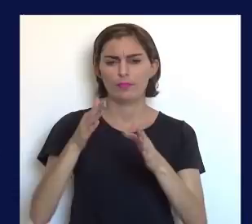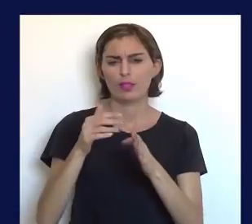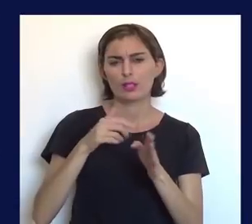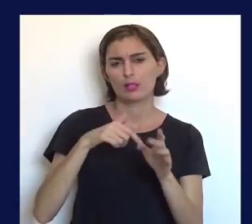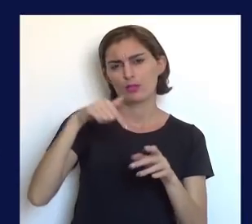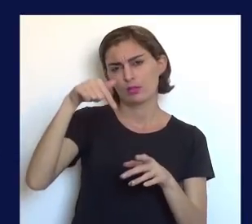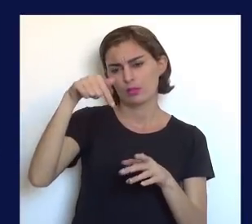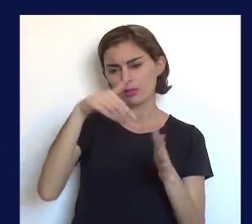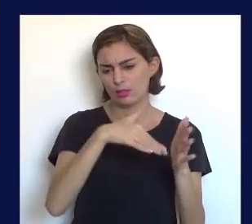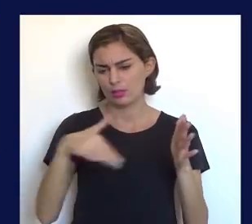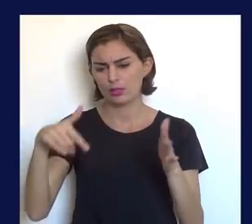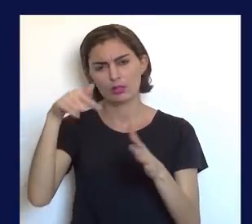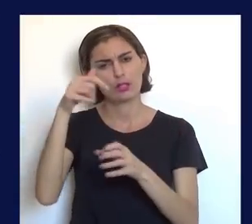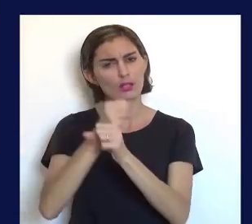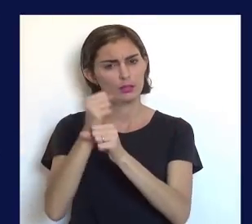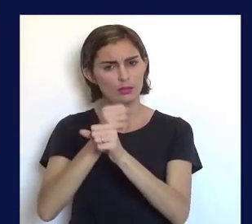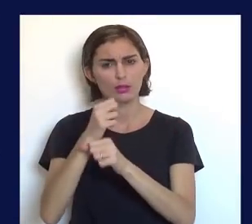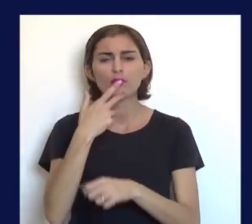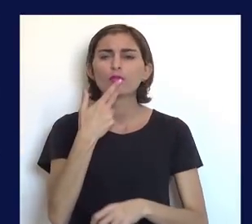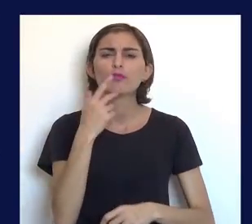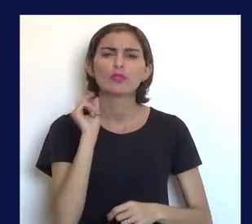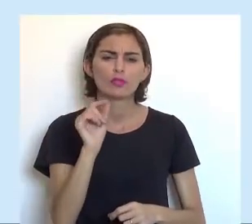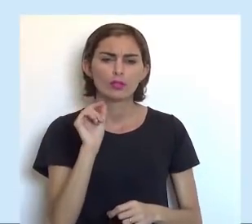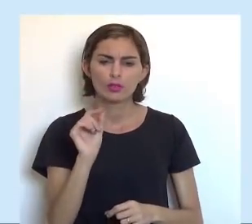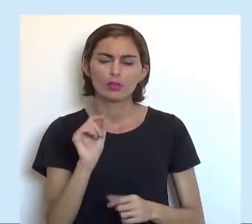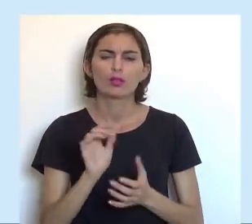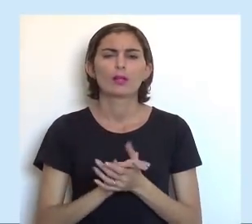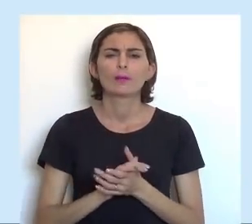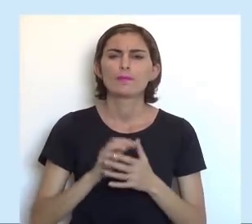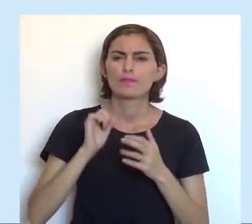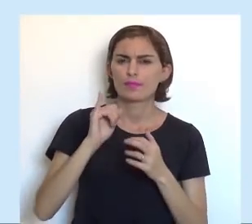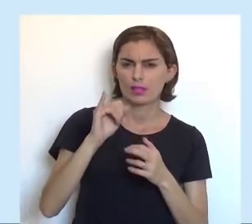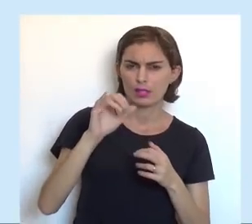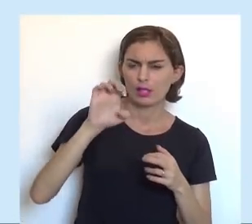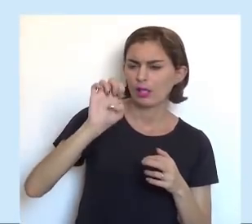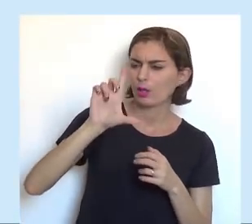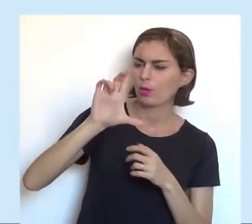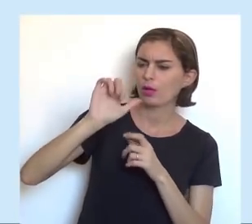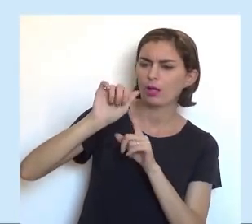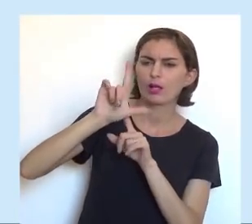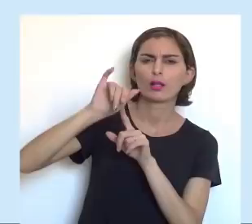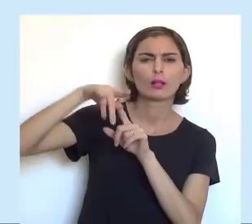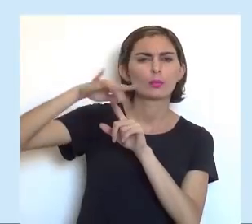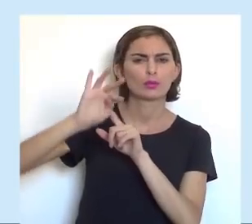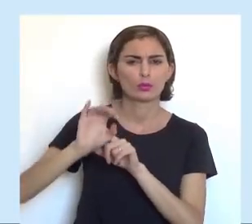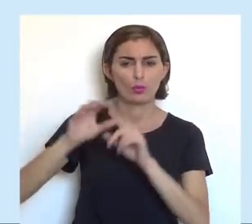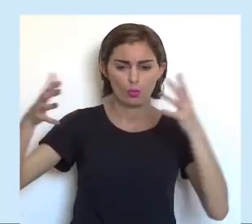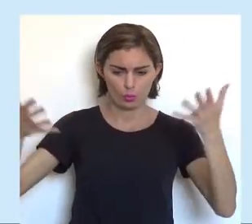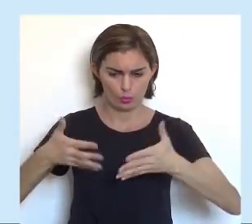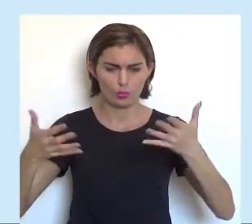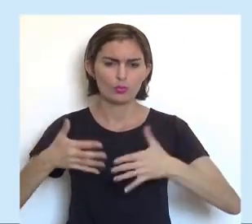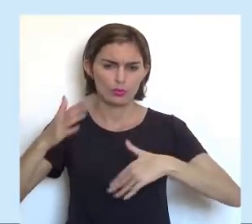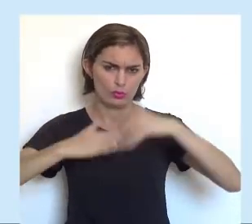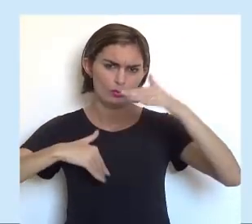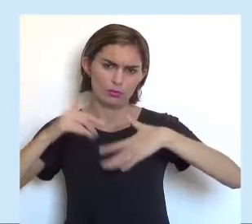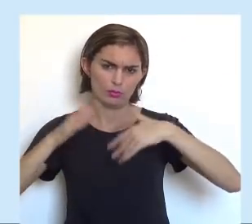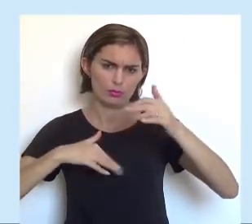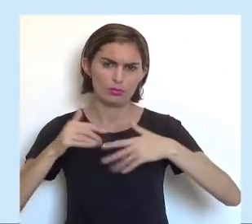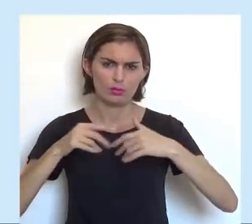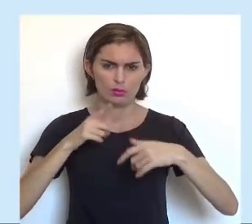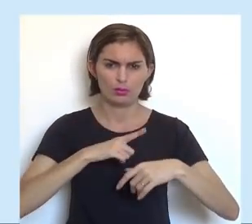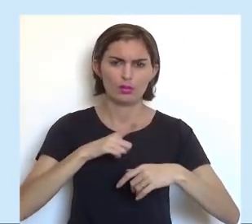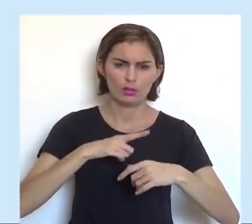7 anos. Por que eu estou falando, pessoal? Por que eu estou falando de eucalipto? Porque hoje a prática de